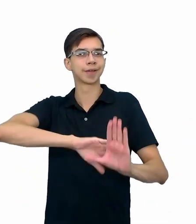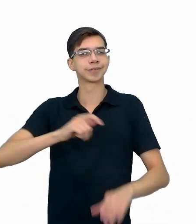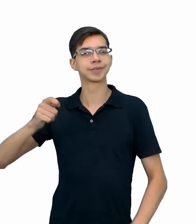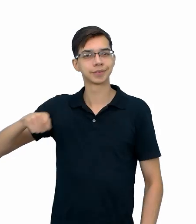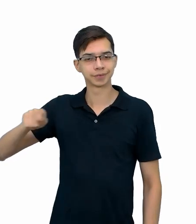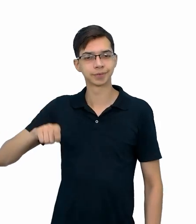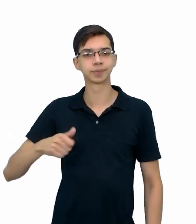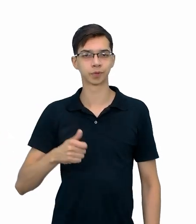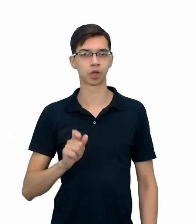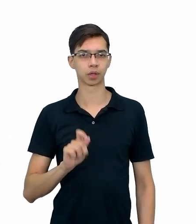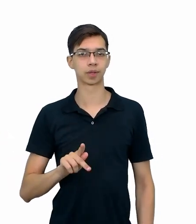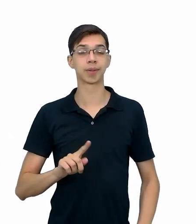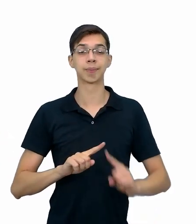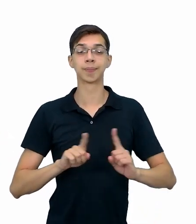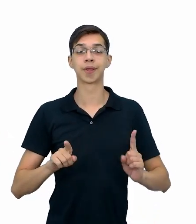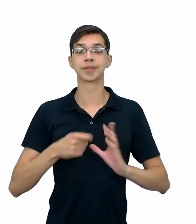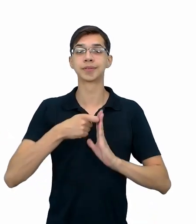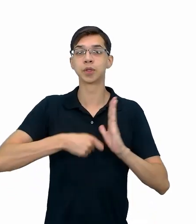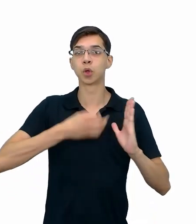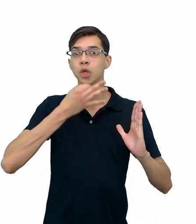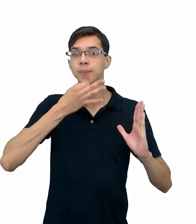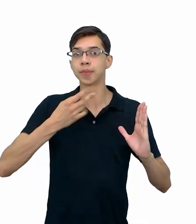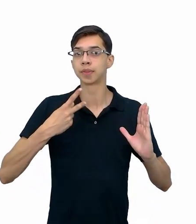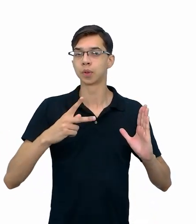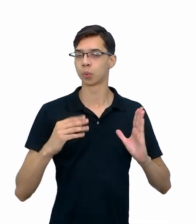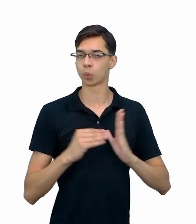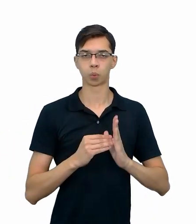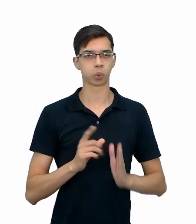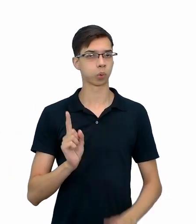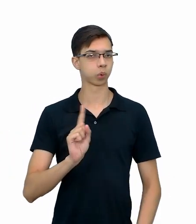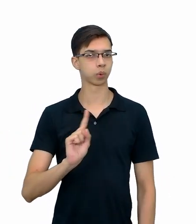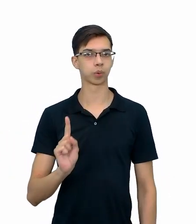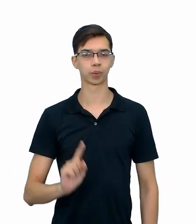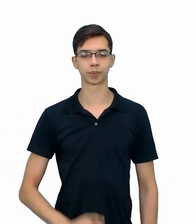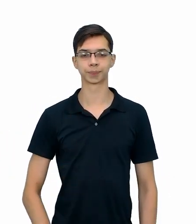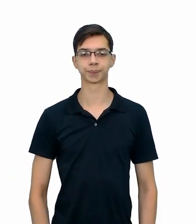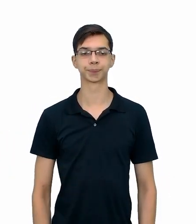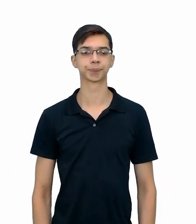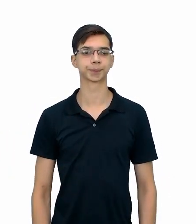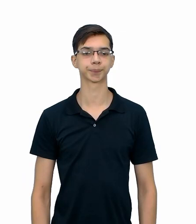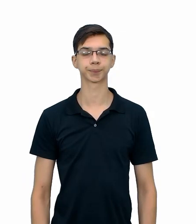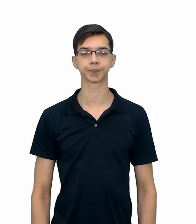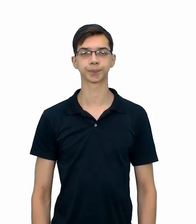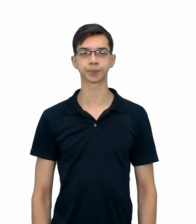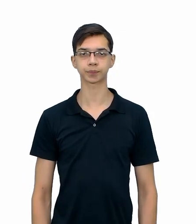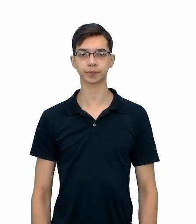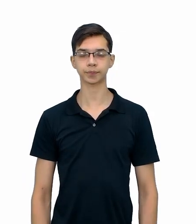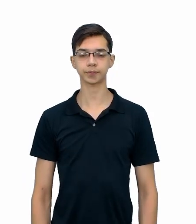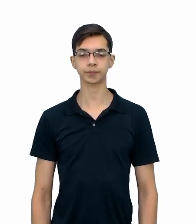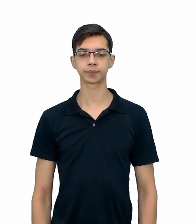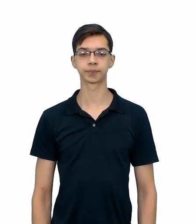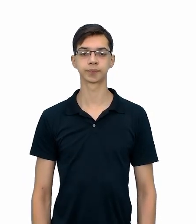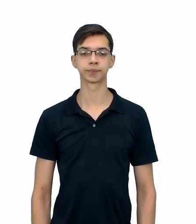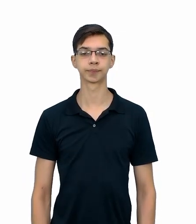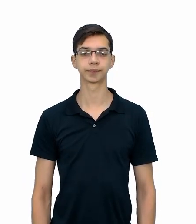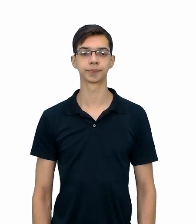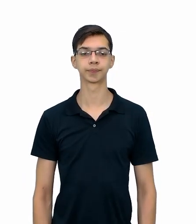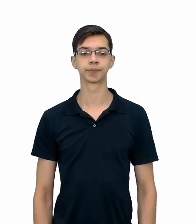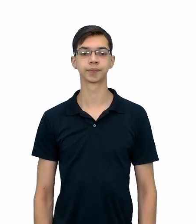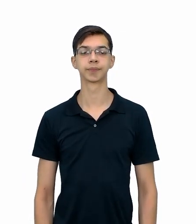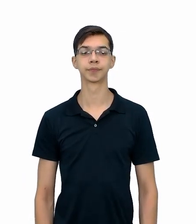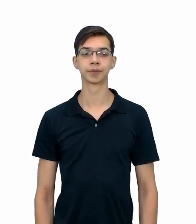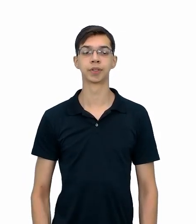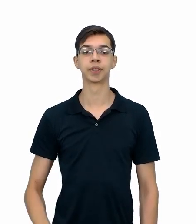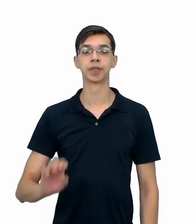texto, tá? Não colocar sua opinião no texto, se manter fora desse texto. Elementos notacionais,